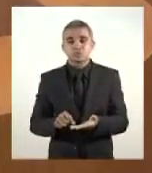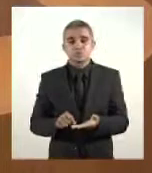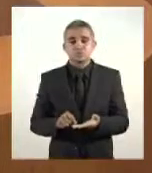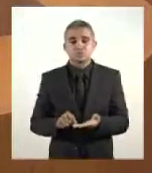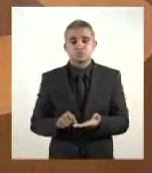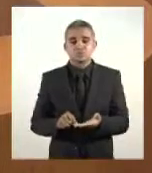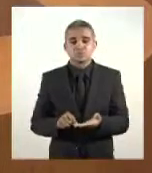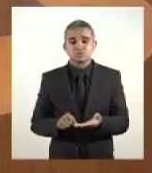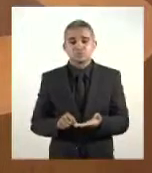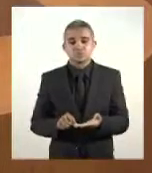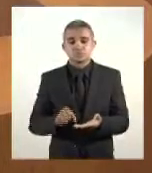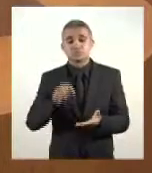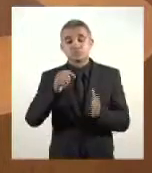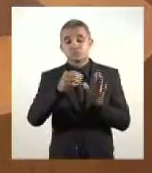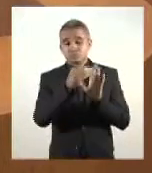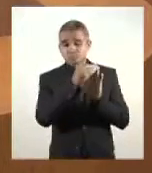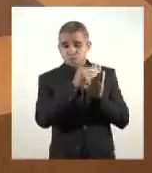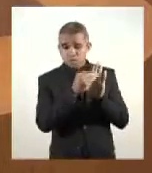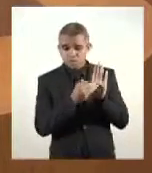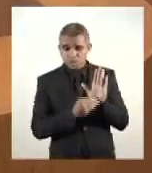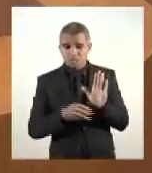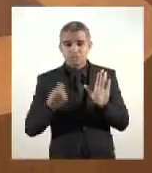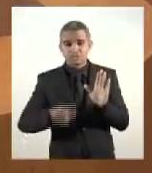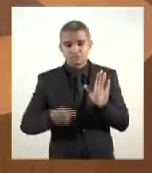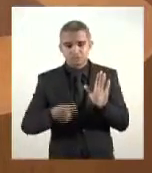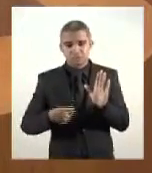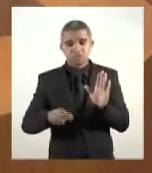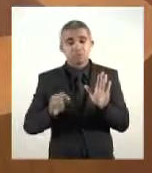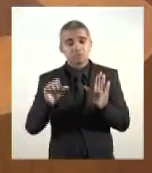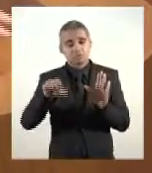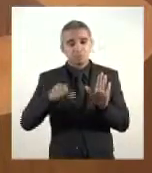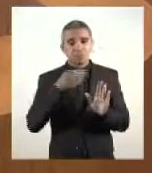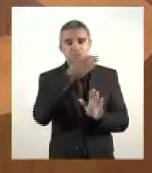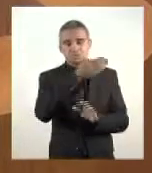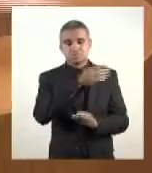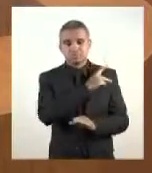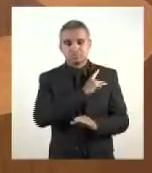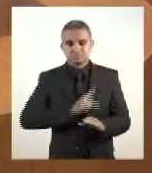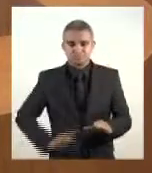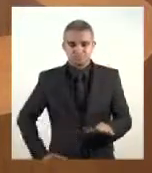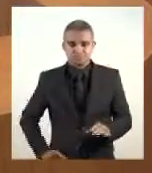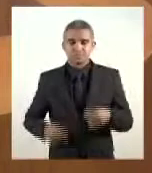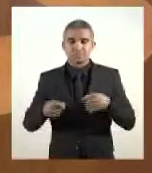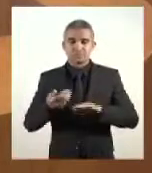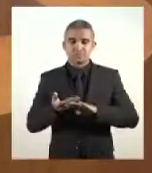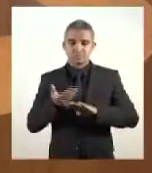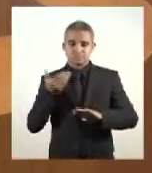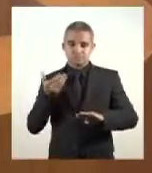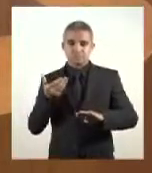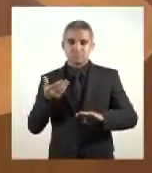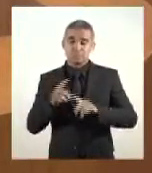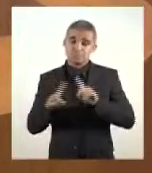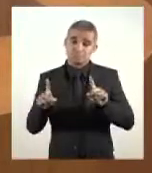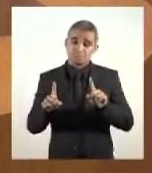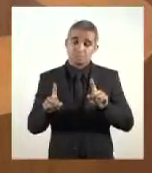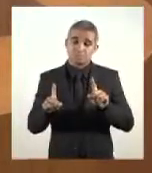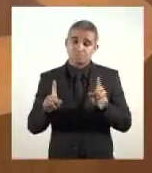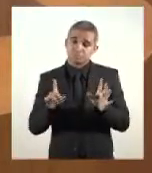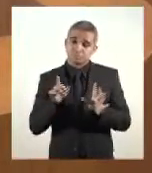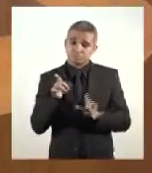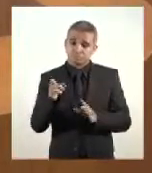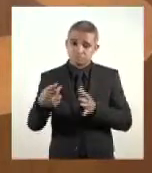para haver intervenção na Presidência da República, com afastamento da Presidente, já que ela não tem mais conta. Mas, para responder a sua